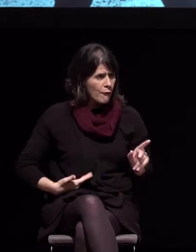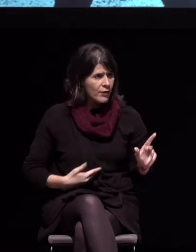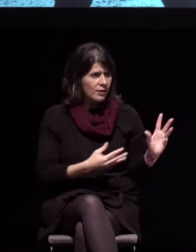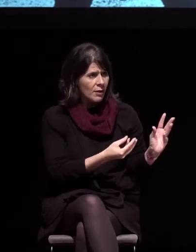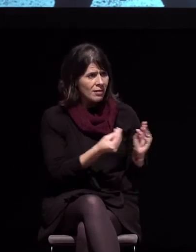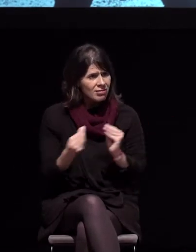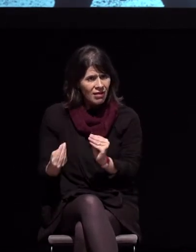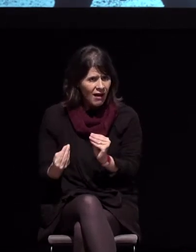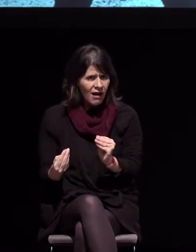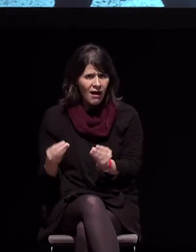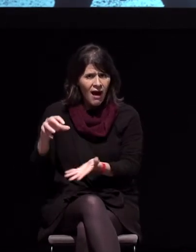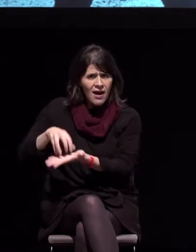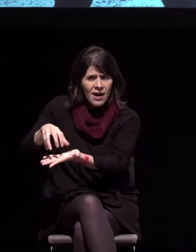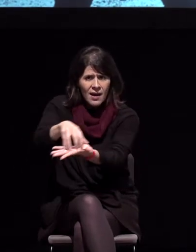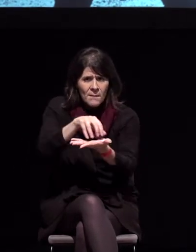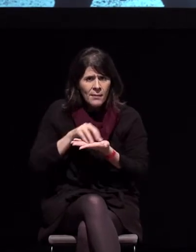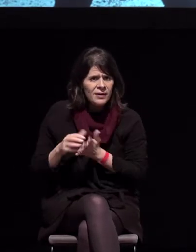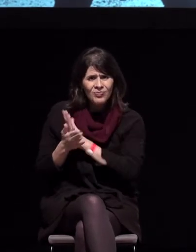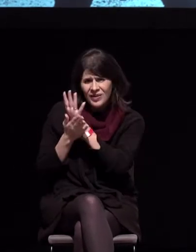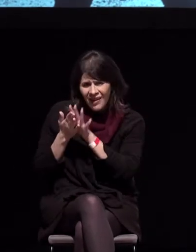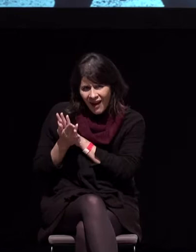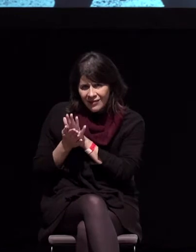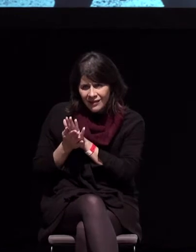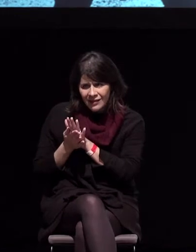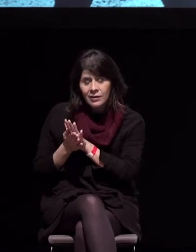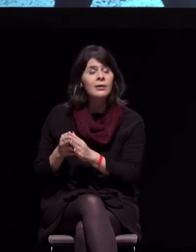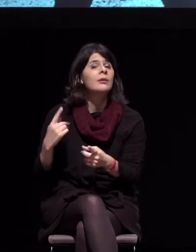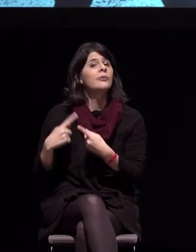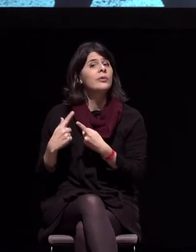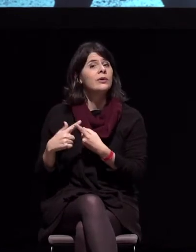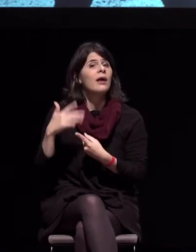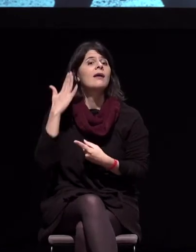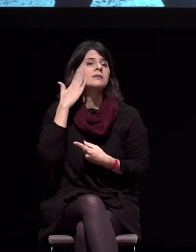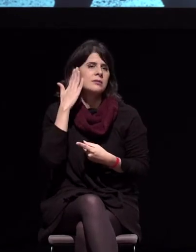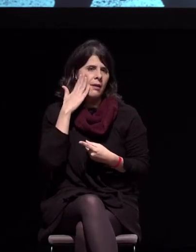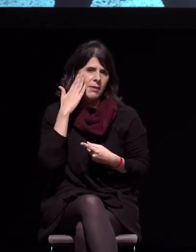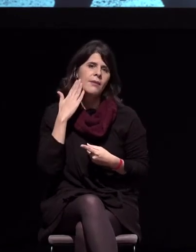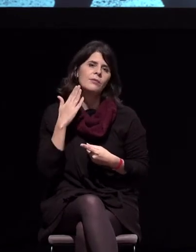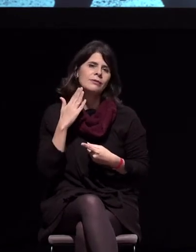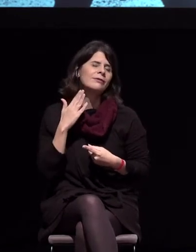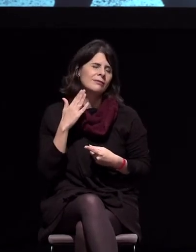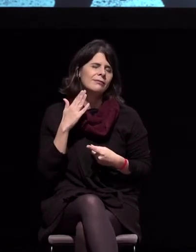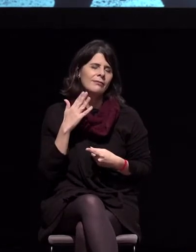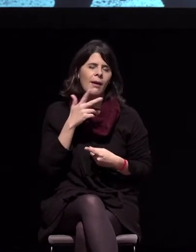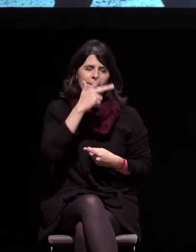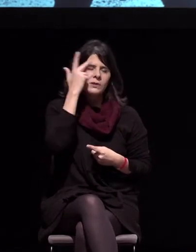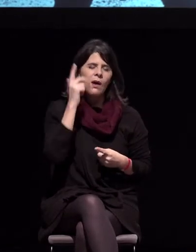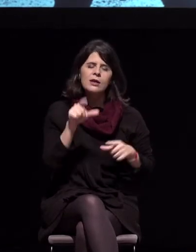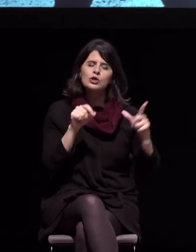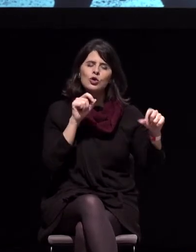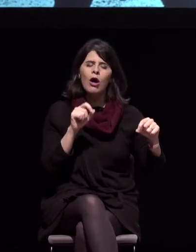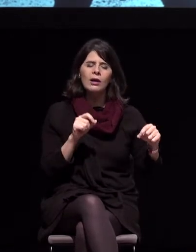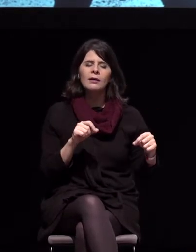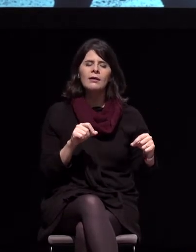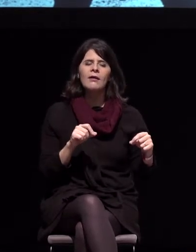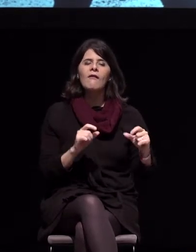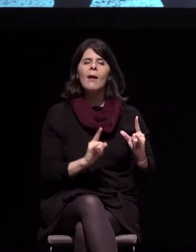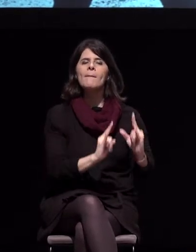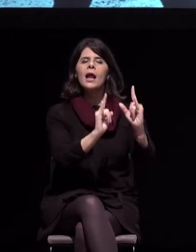nós sabemos que os equipamentos públicos são escolhidos, aonde eles vão ser colocados, para